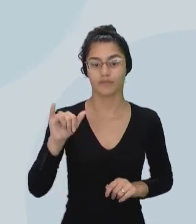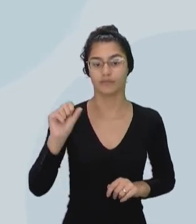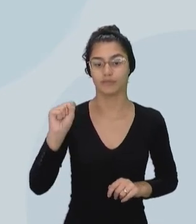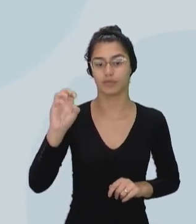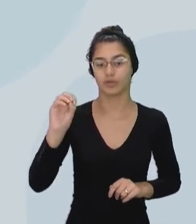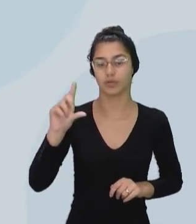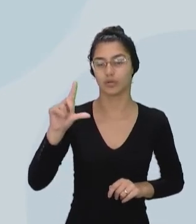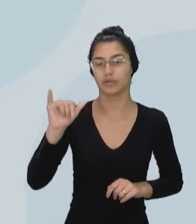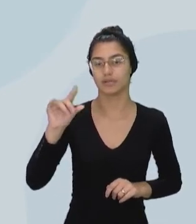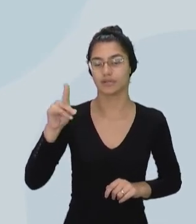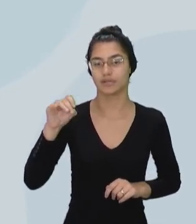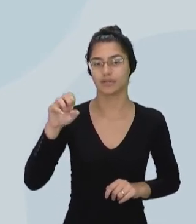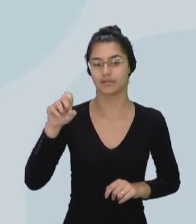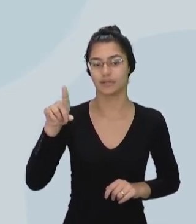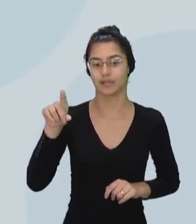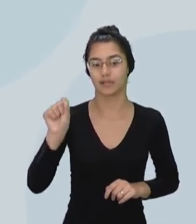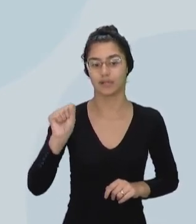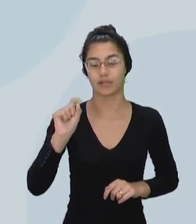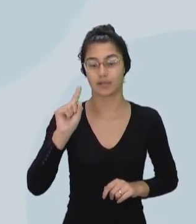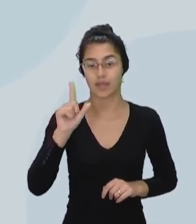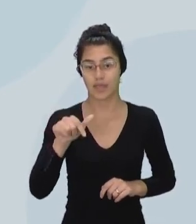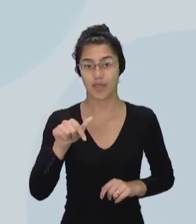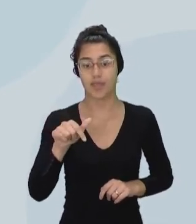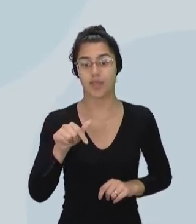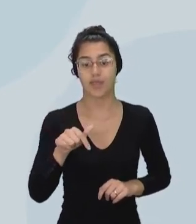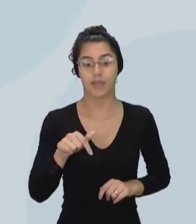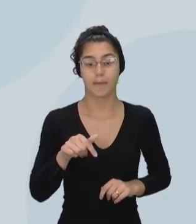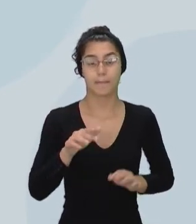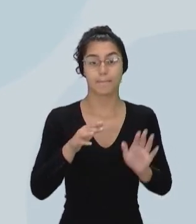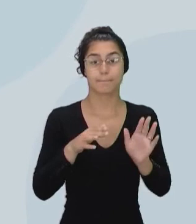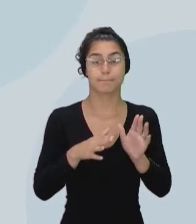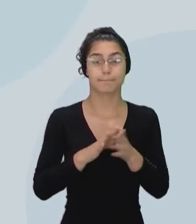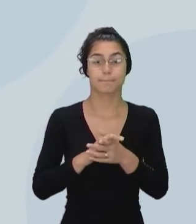aqui intestinais são aquelas que